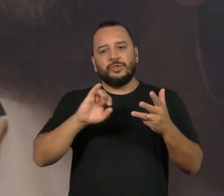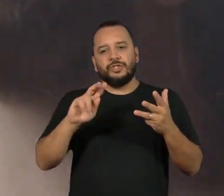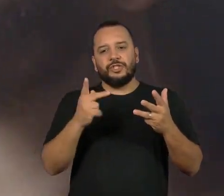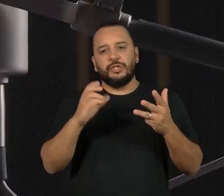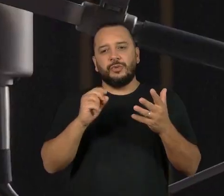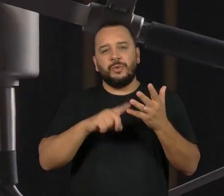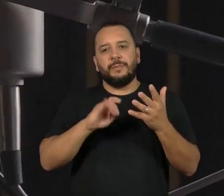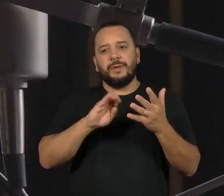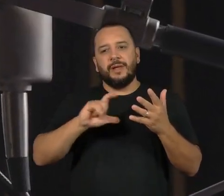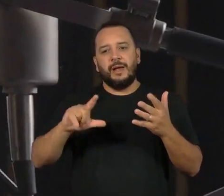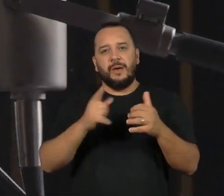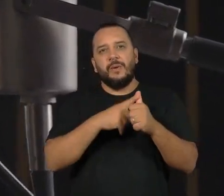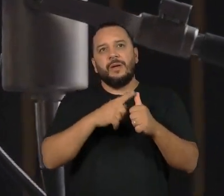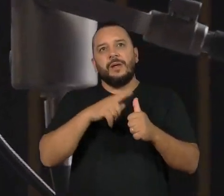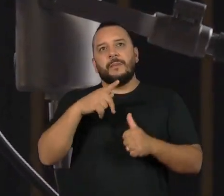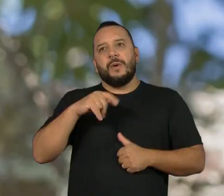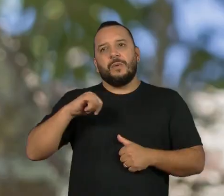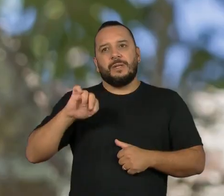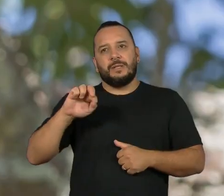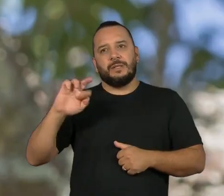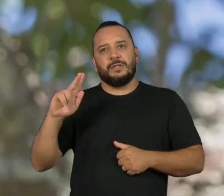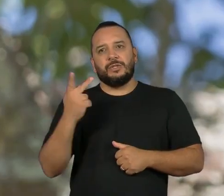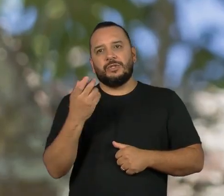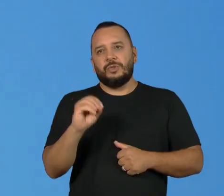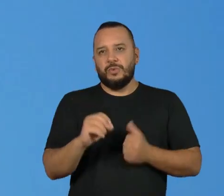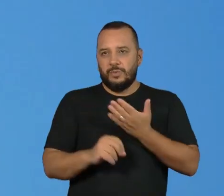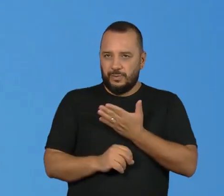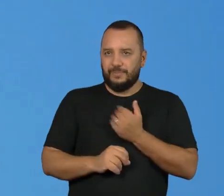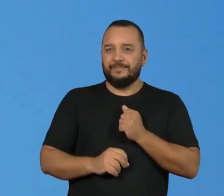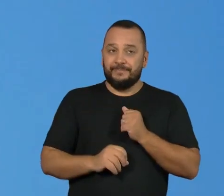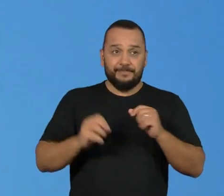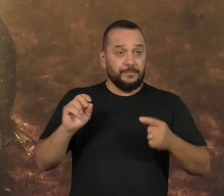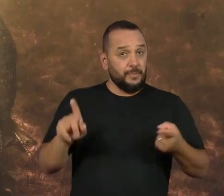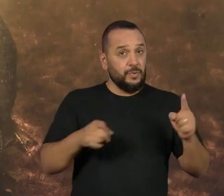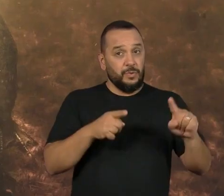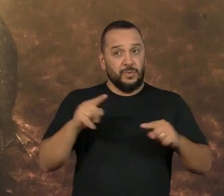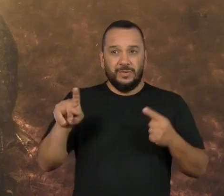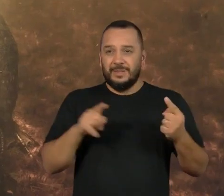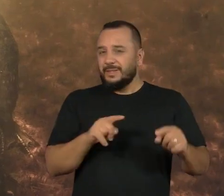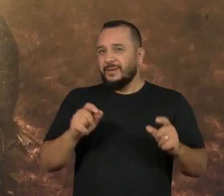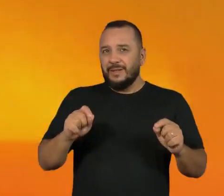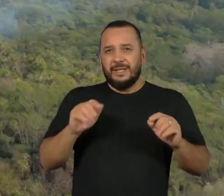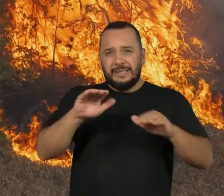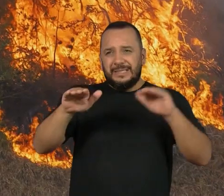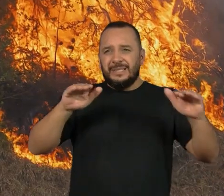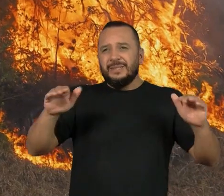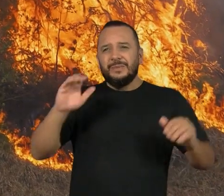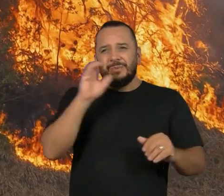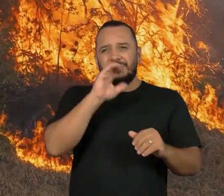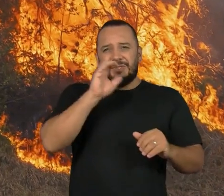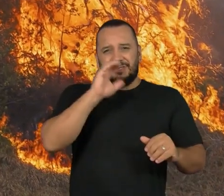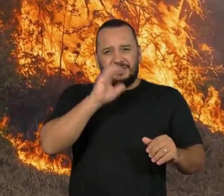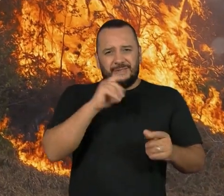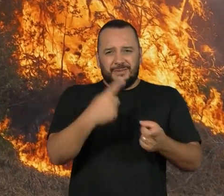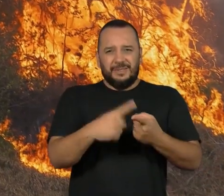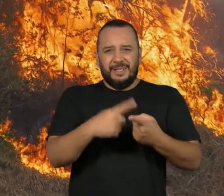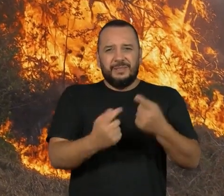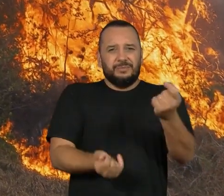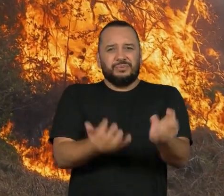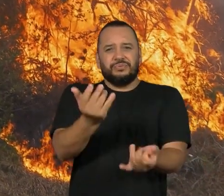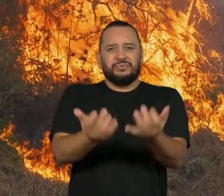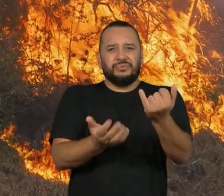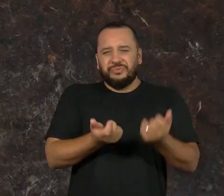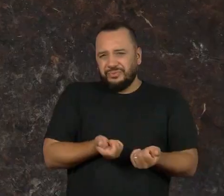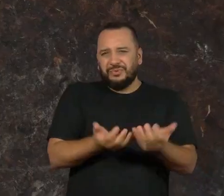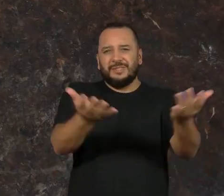Gabriel Sáter e Paulinho Mosca. A canção faz um apelo urgente para a onda de incêndios que se espalha pelo